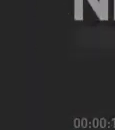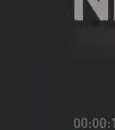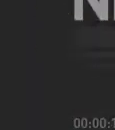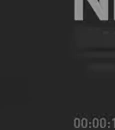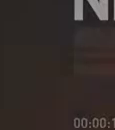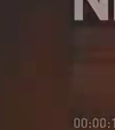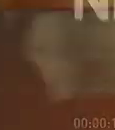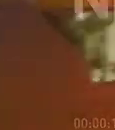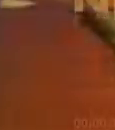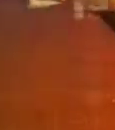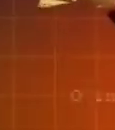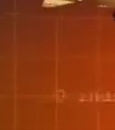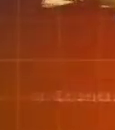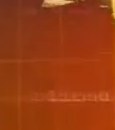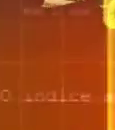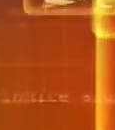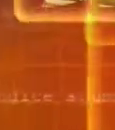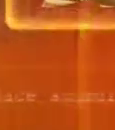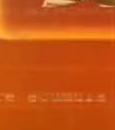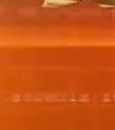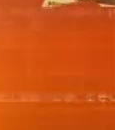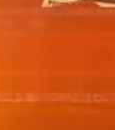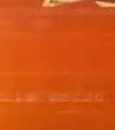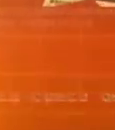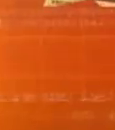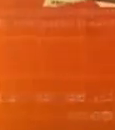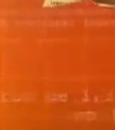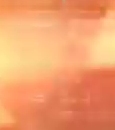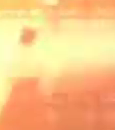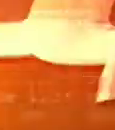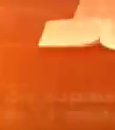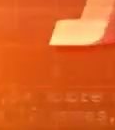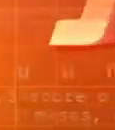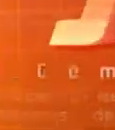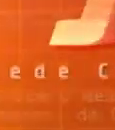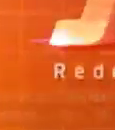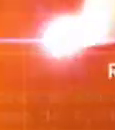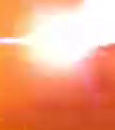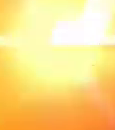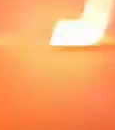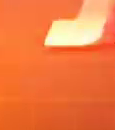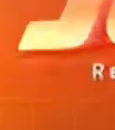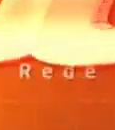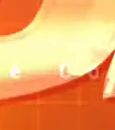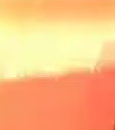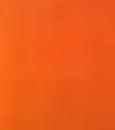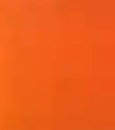Música.